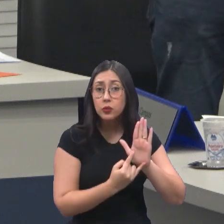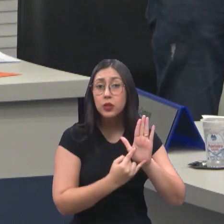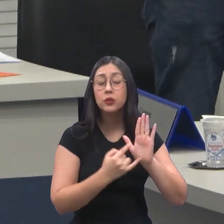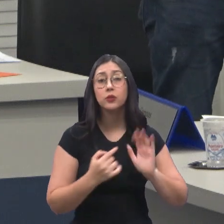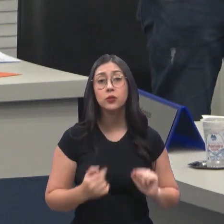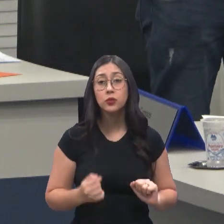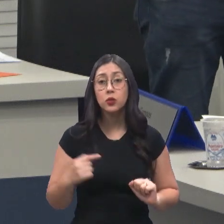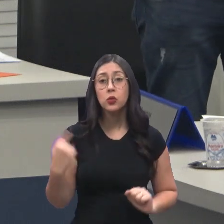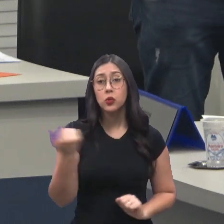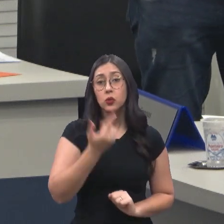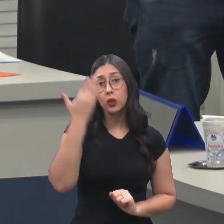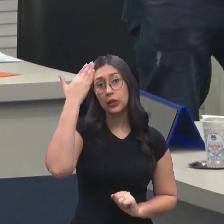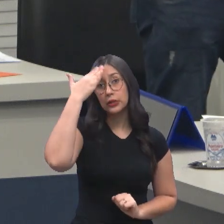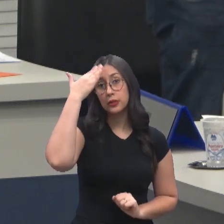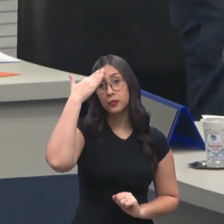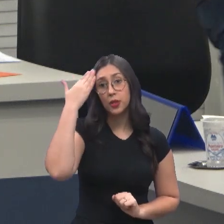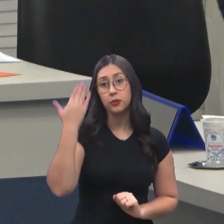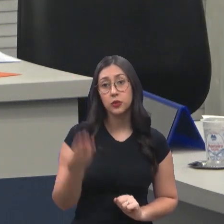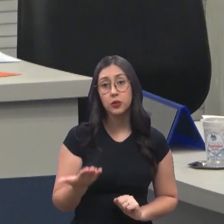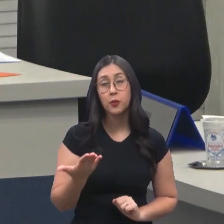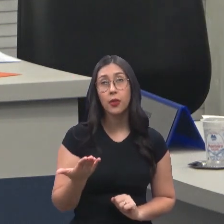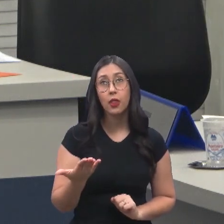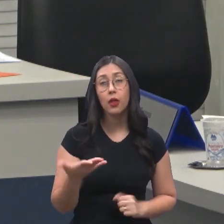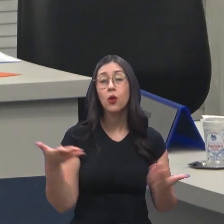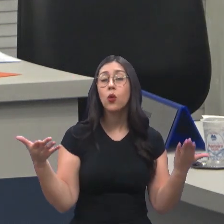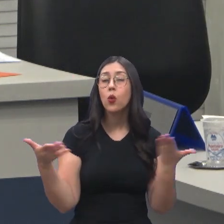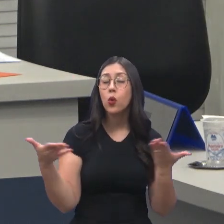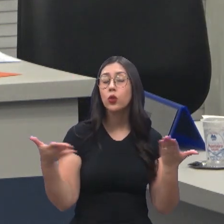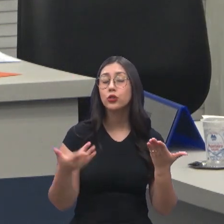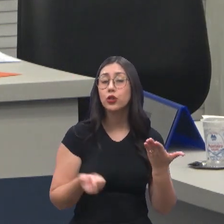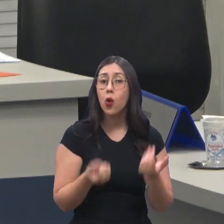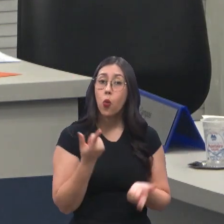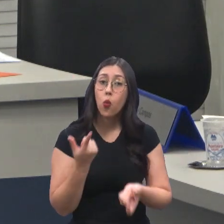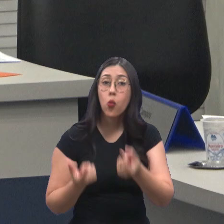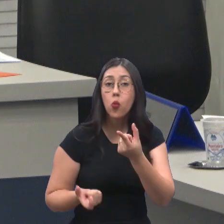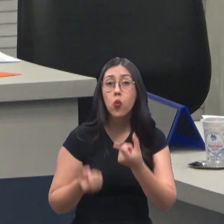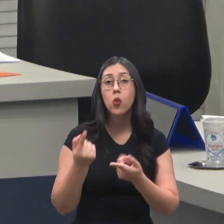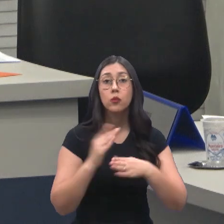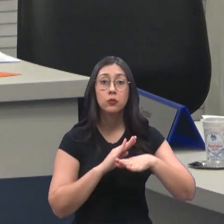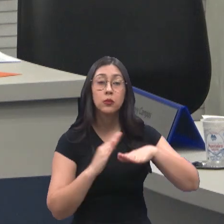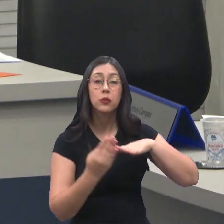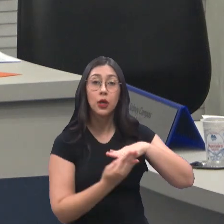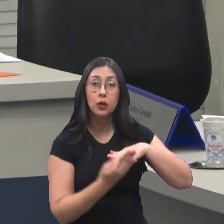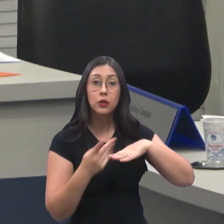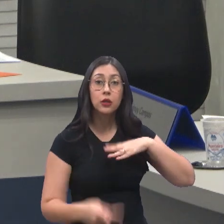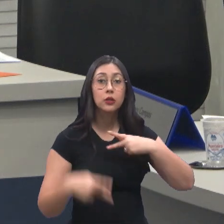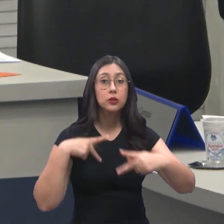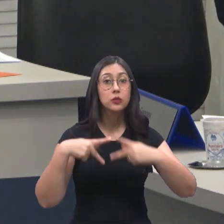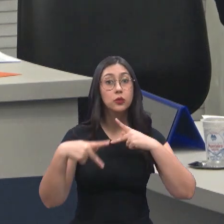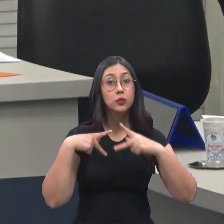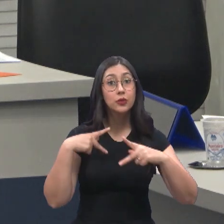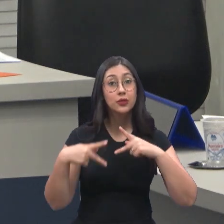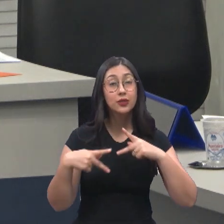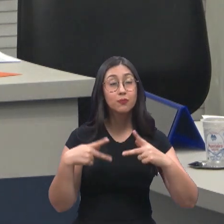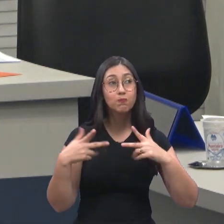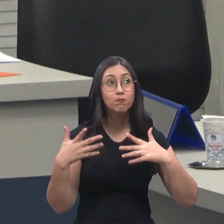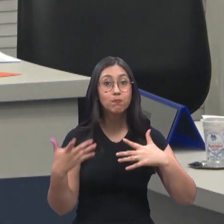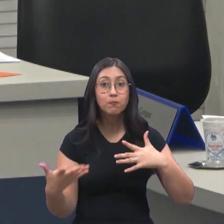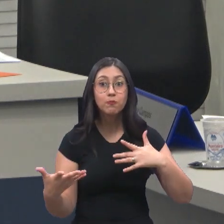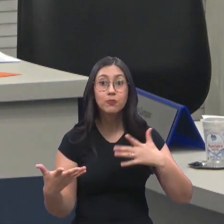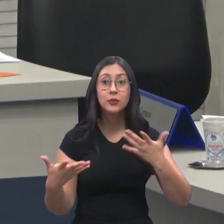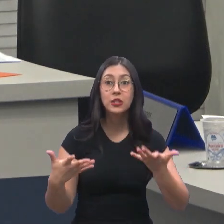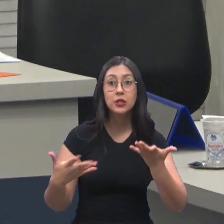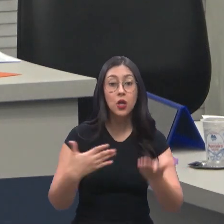entende, por exemplo, hoje tem alguns bairros em São José que começou a